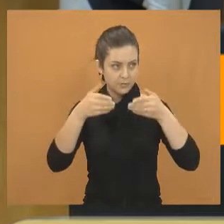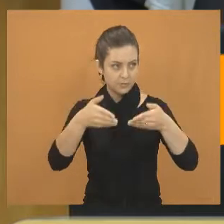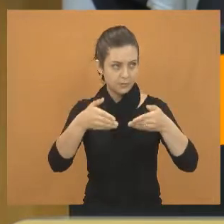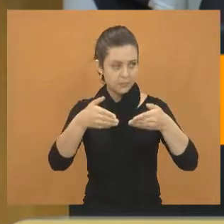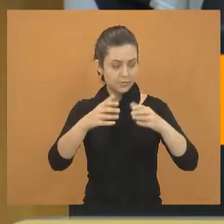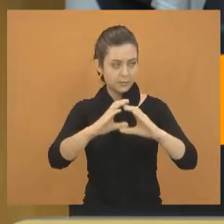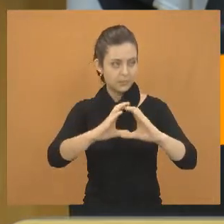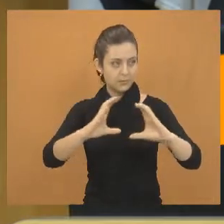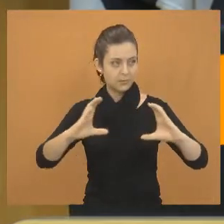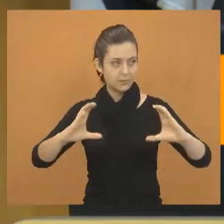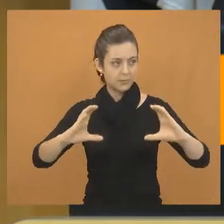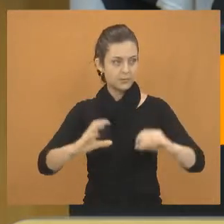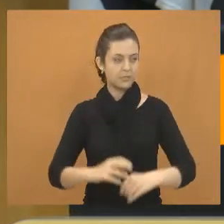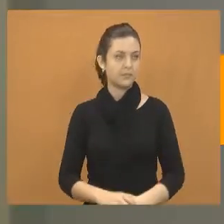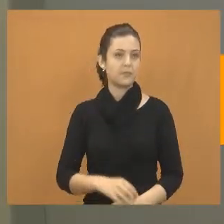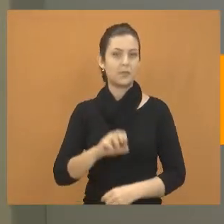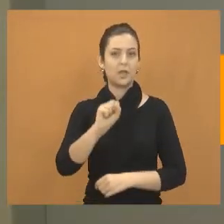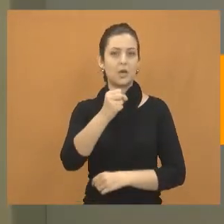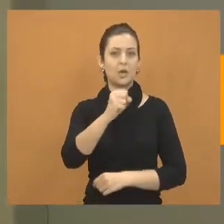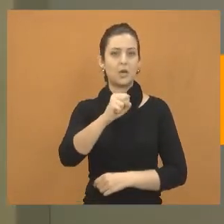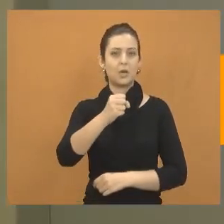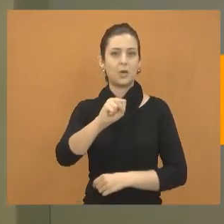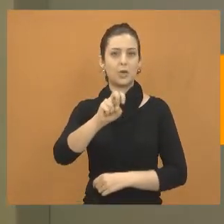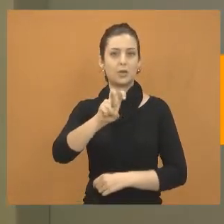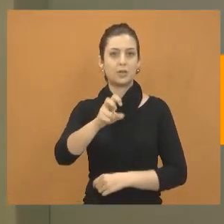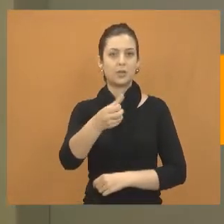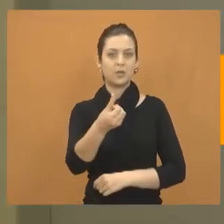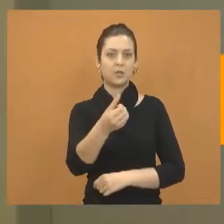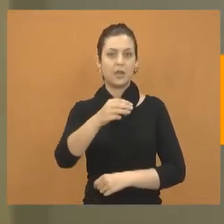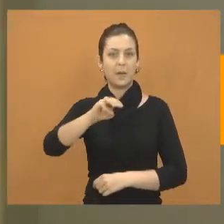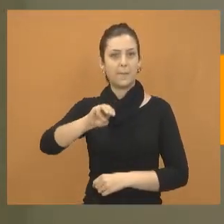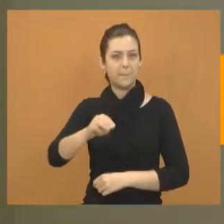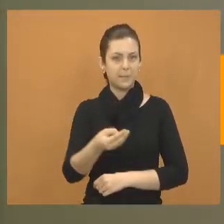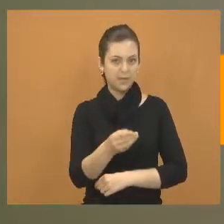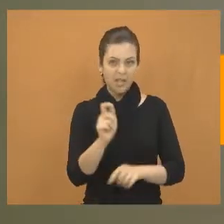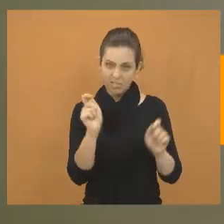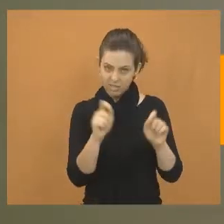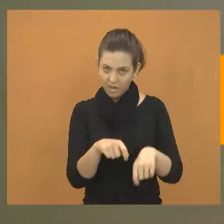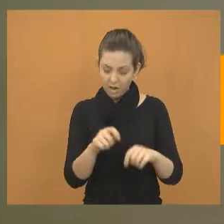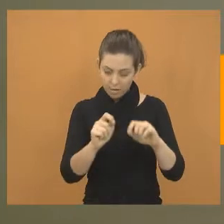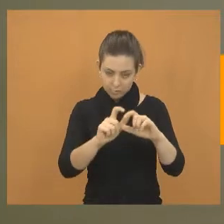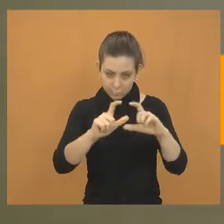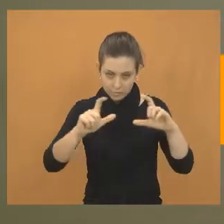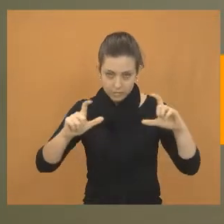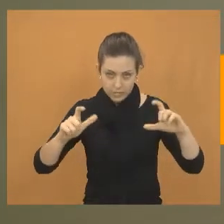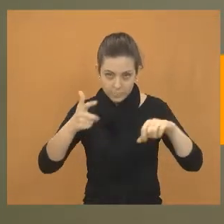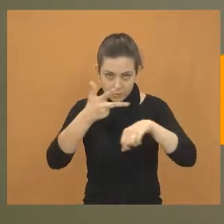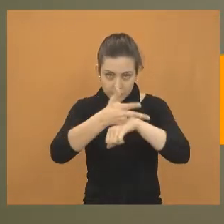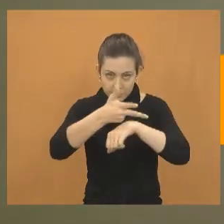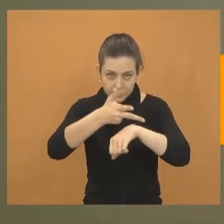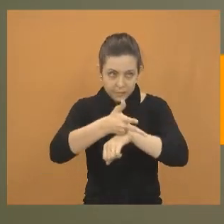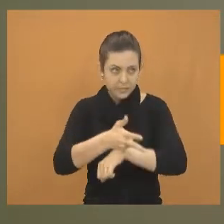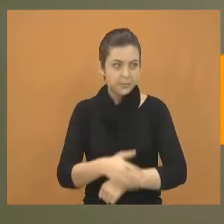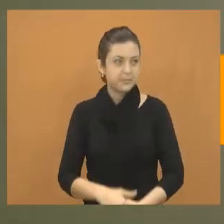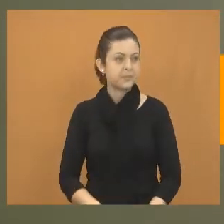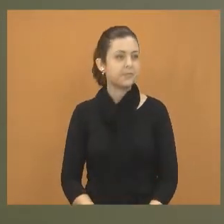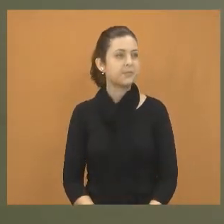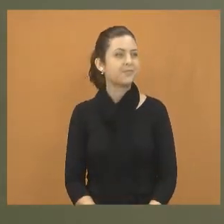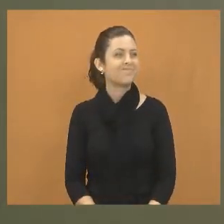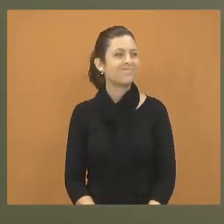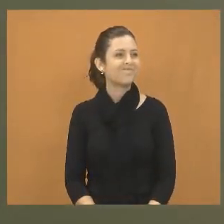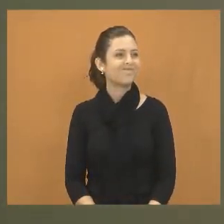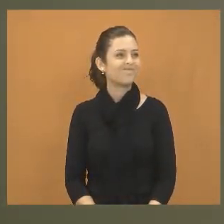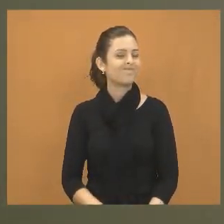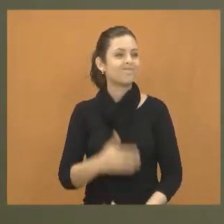o papel aqui, ó, é 856 milhões. Dá para dar um zoom aqui para chegar mais próximo? Ixi,